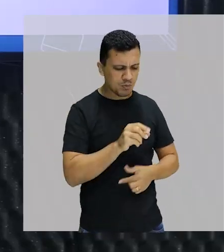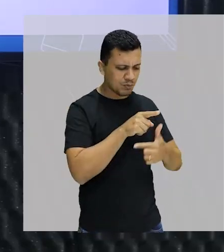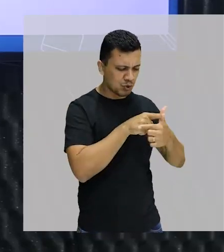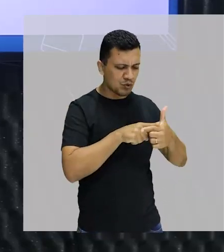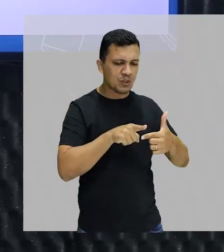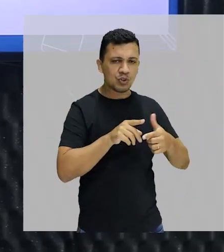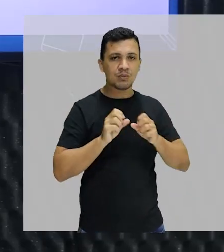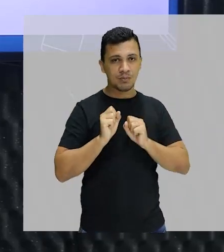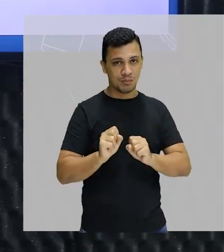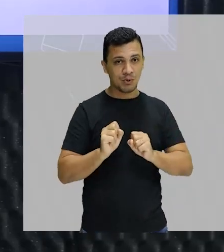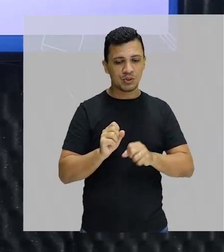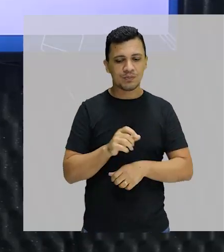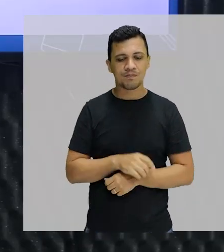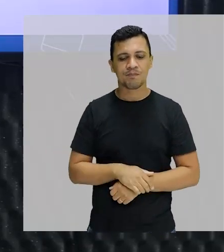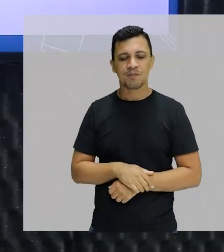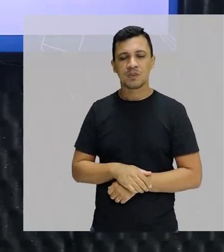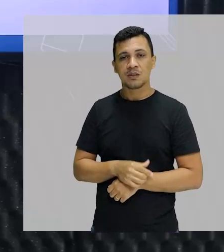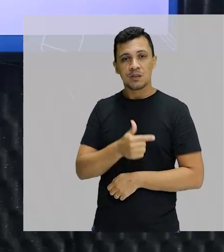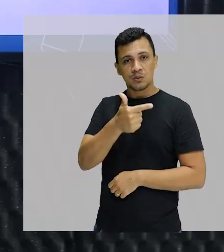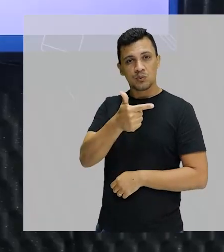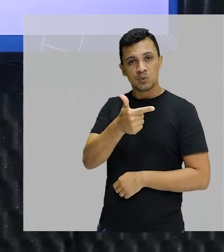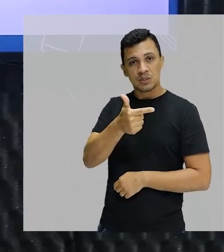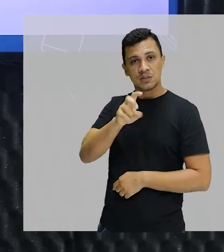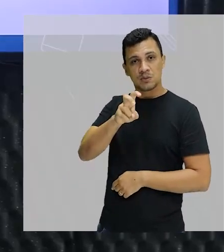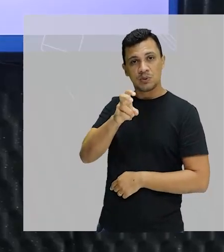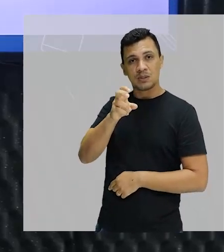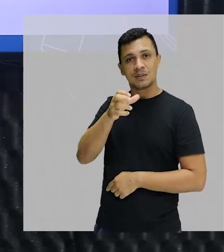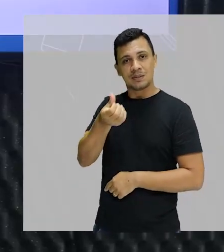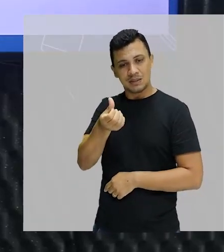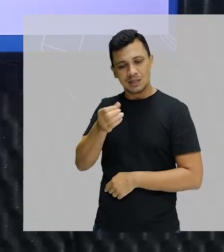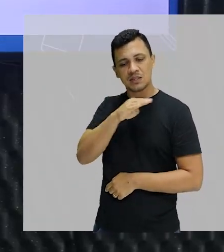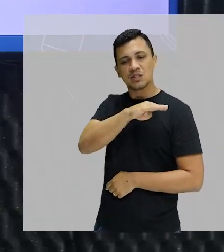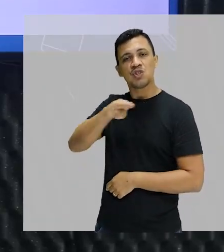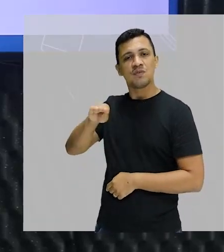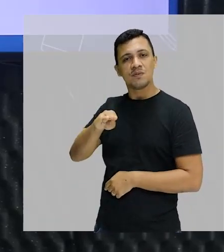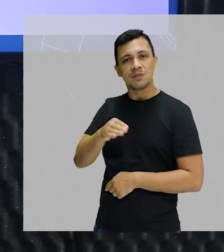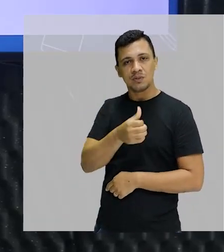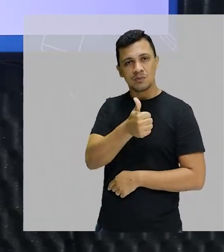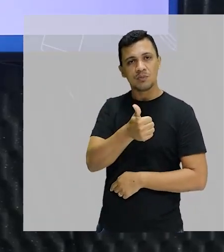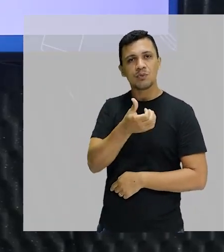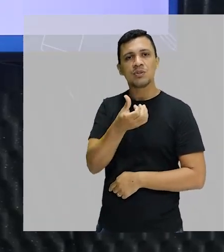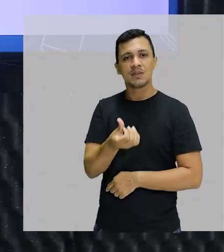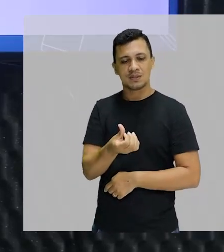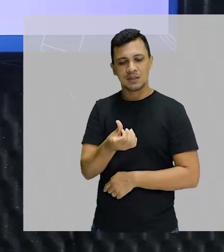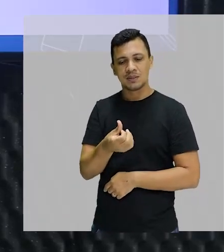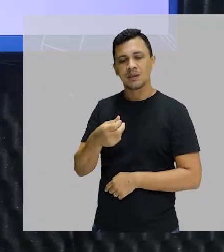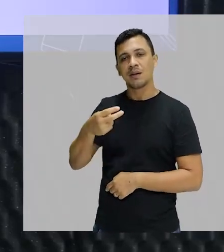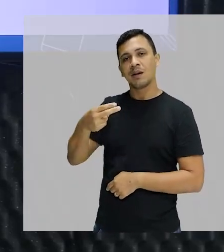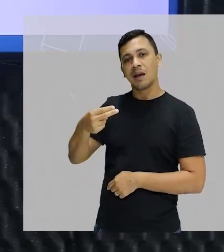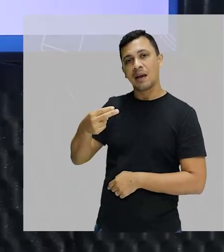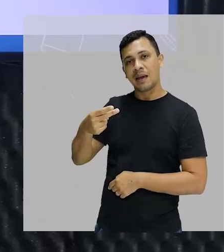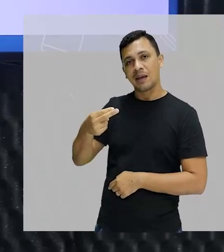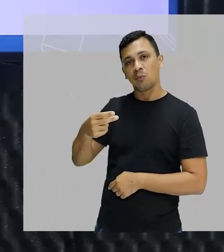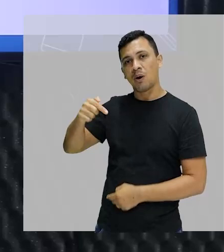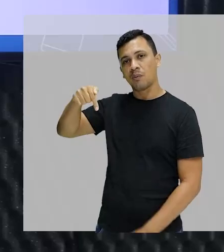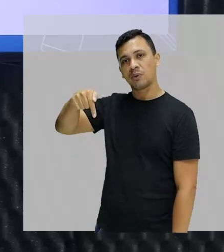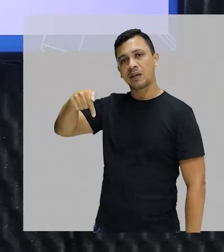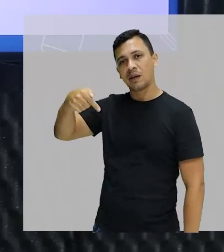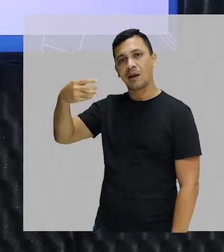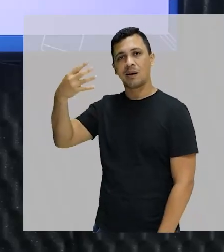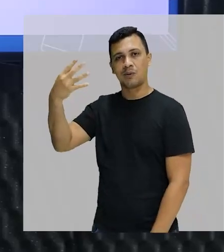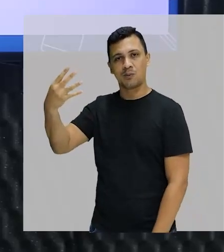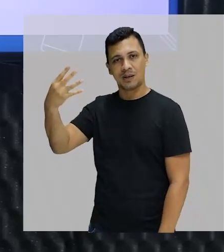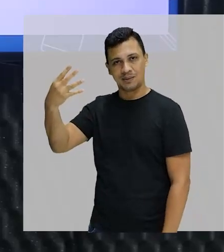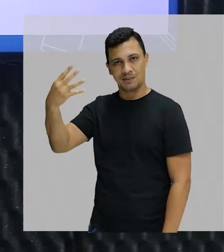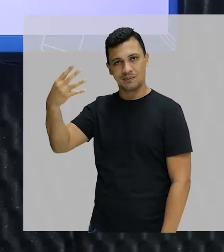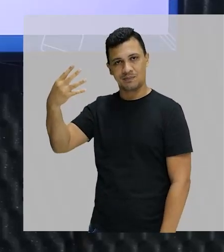essa divisão, no caso, nós temos o 256 dividido pelo 16, e isso vai ser igual ao Q elevado